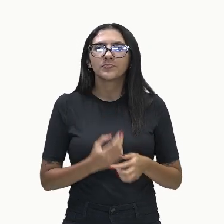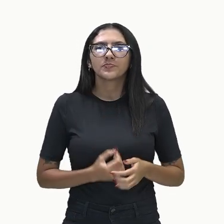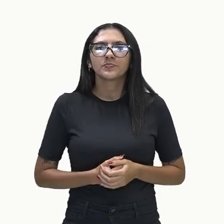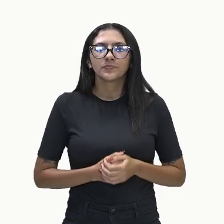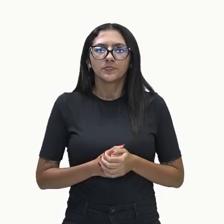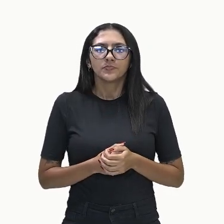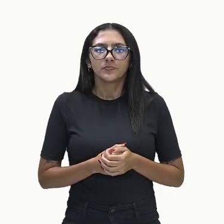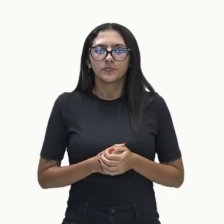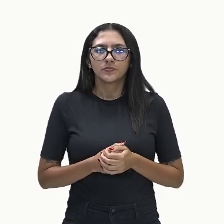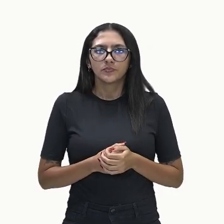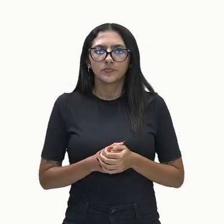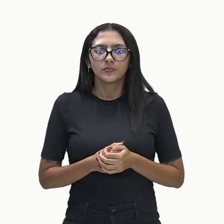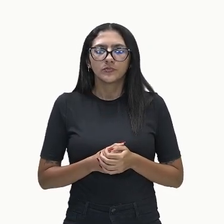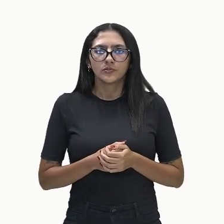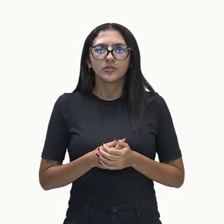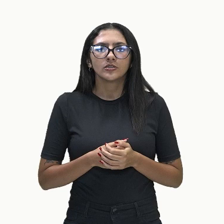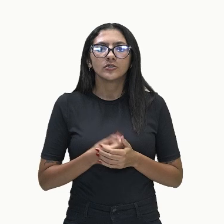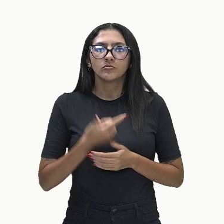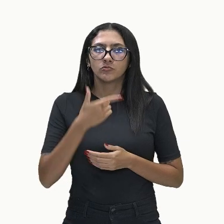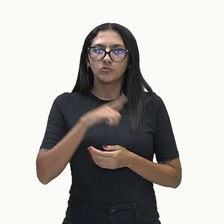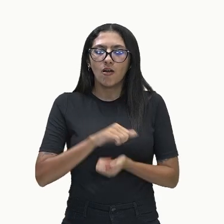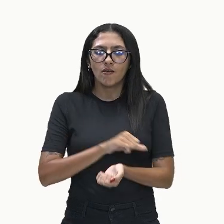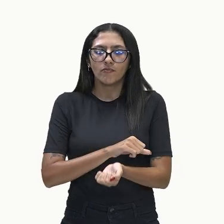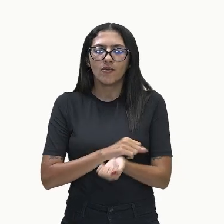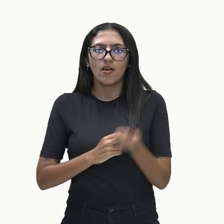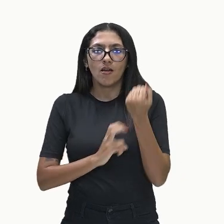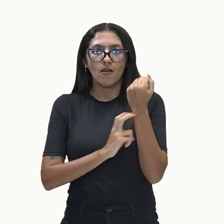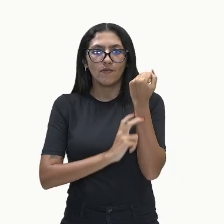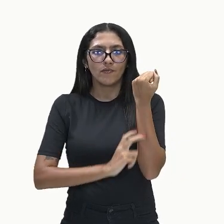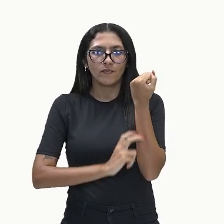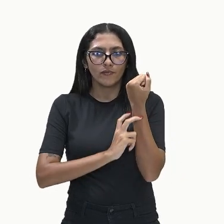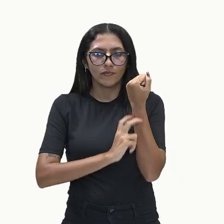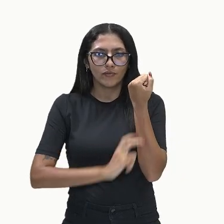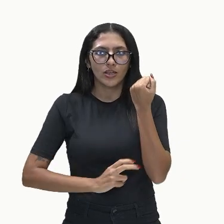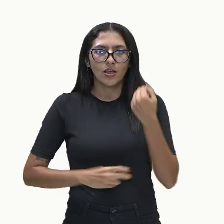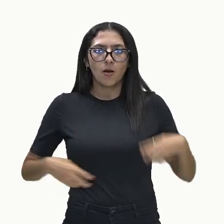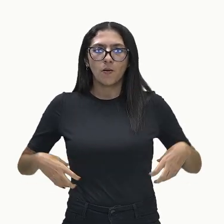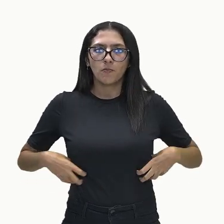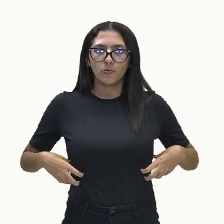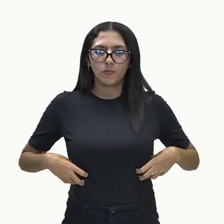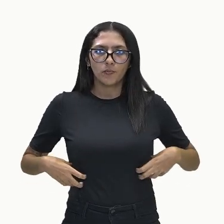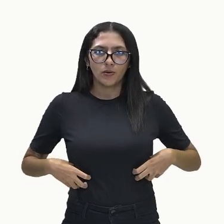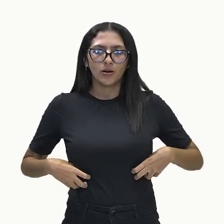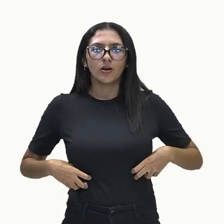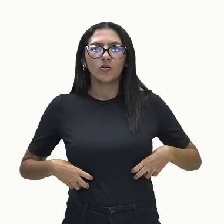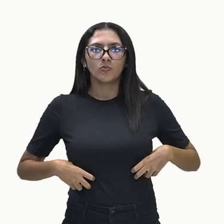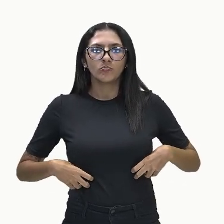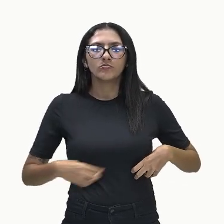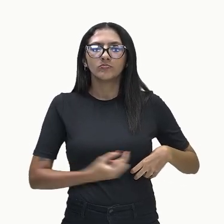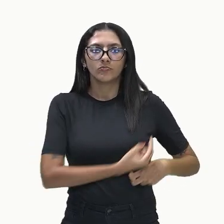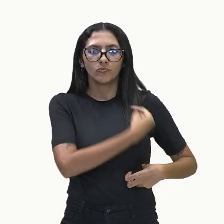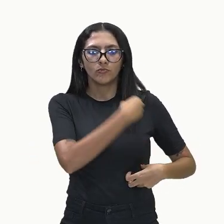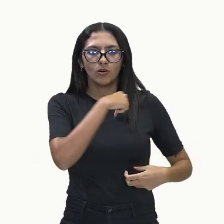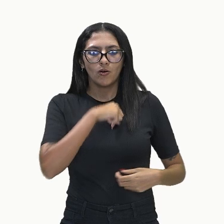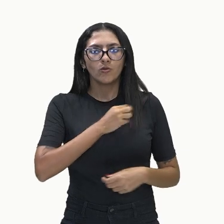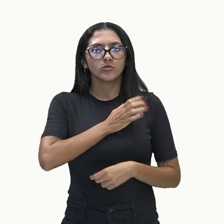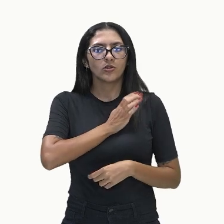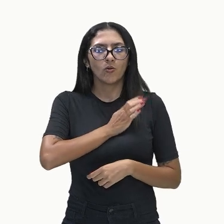veia pulmonar vai lançar sangue de volta para o coração, vindo do